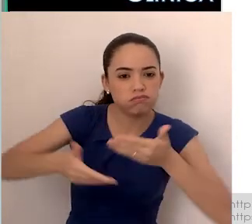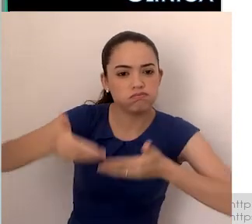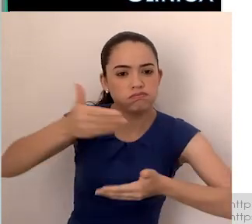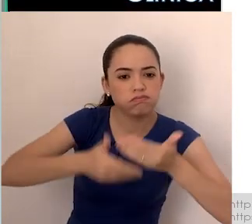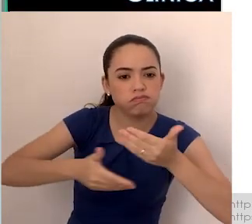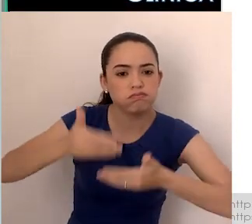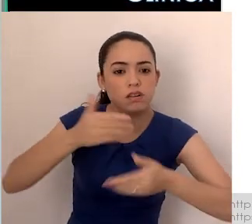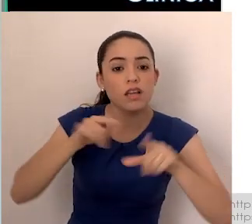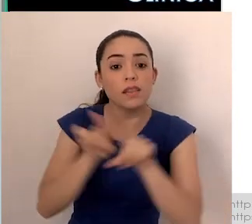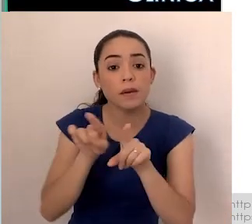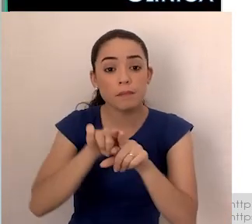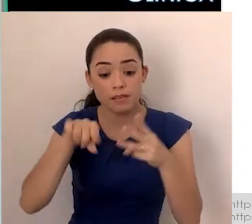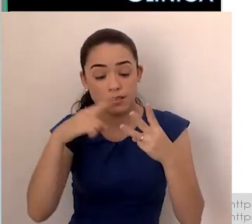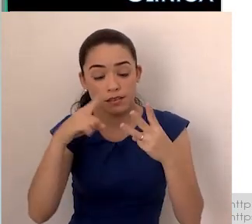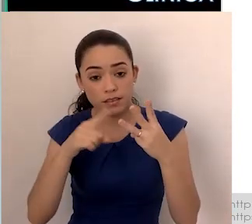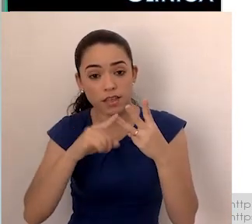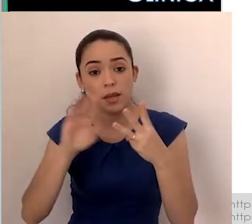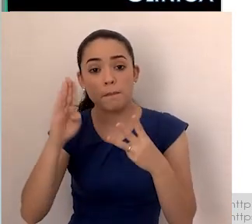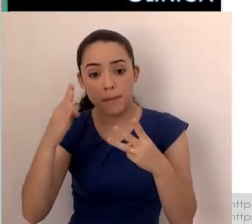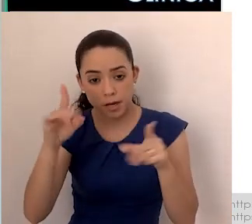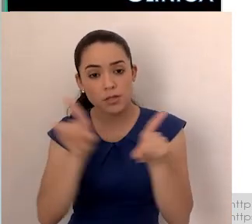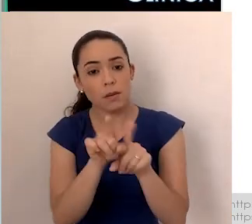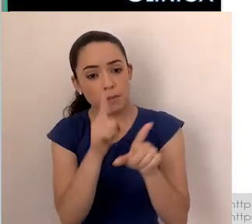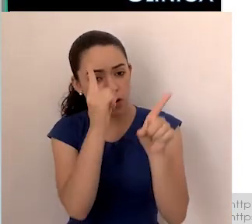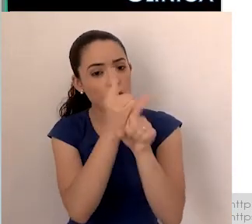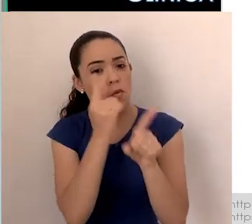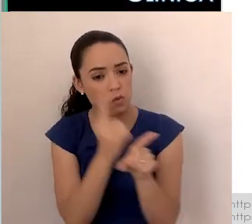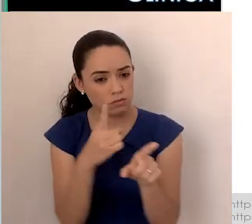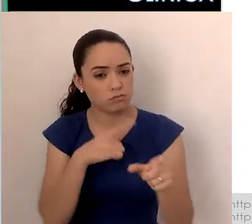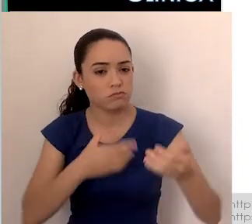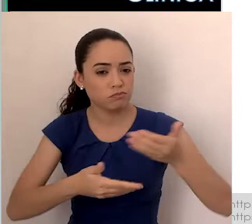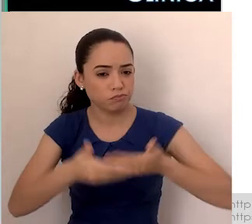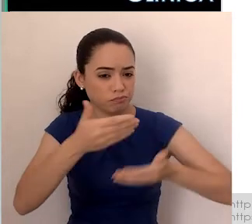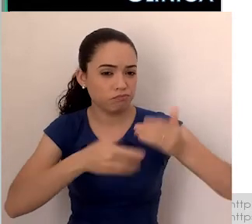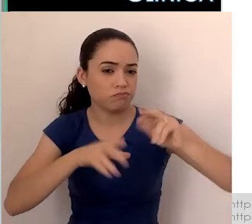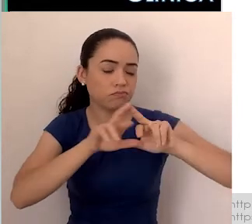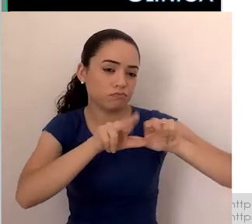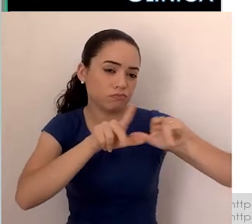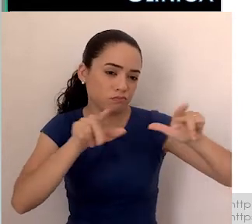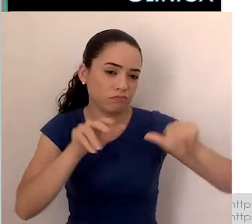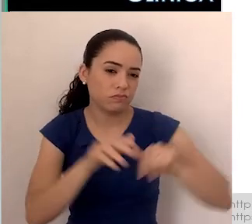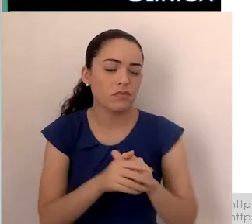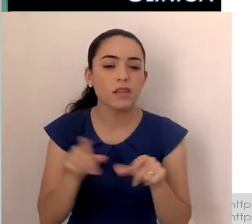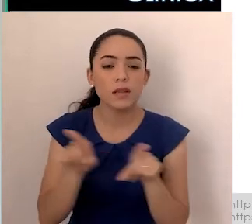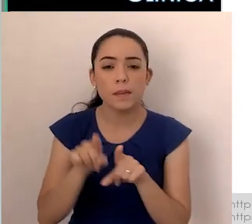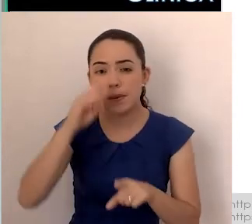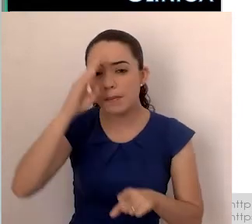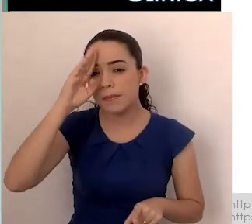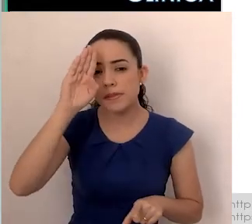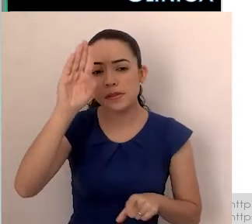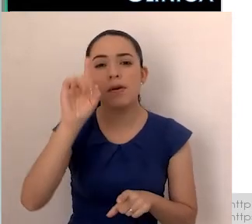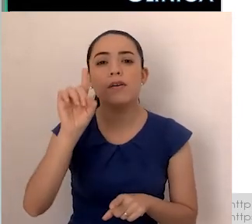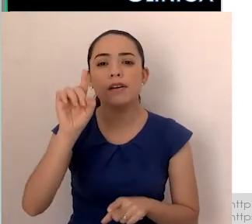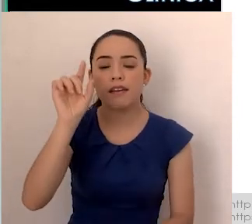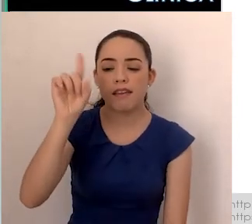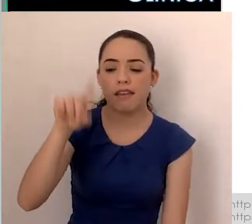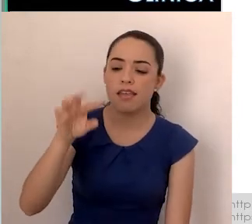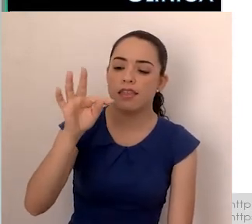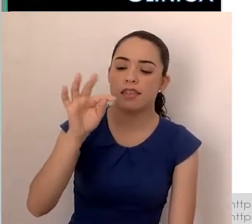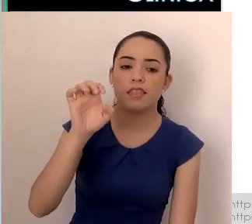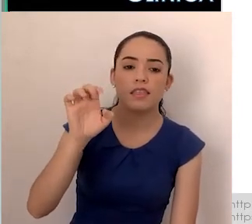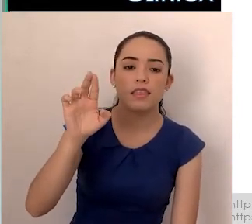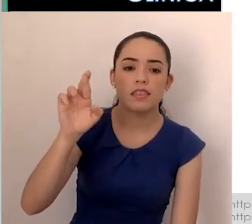liberação de diferentes tipos de proteínas e marcadores no tecido adiposo marrom e no tipo adiposo bege. Com